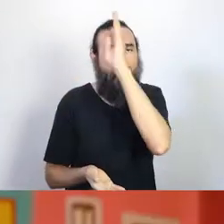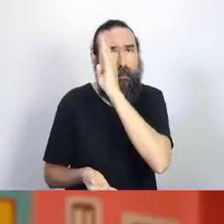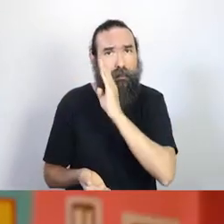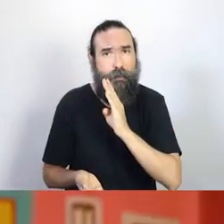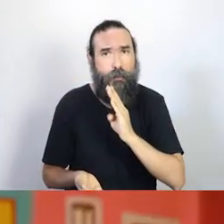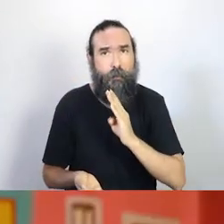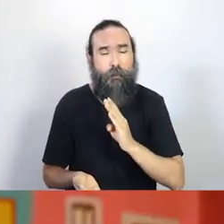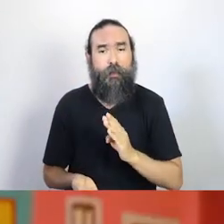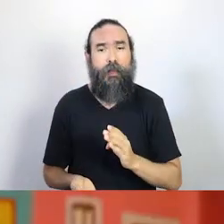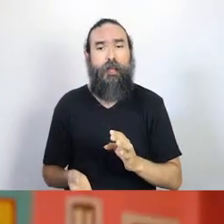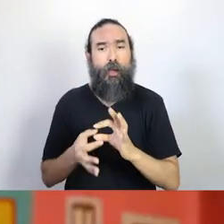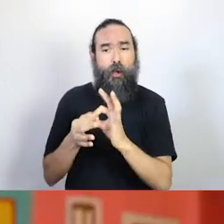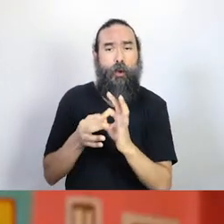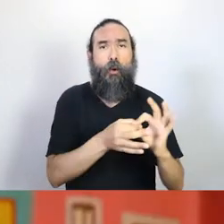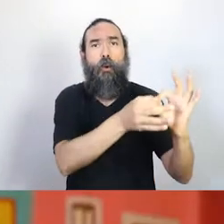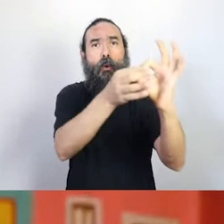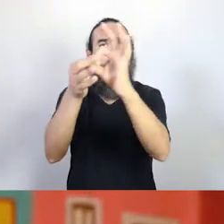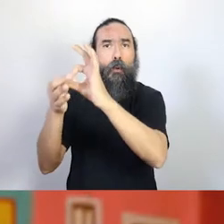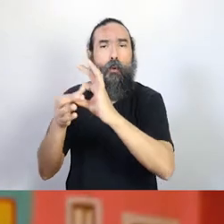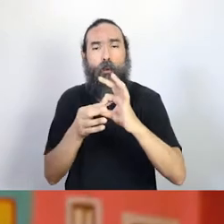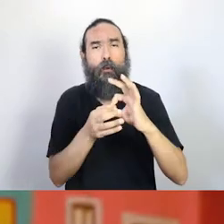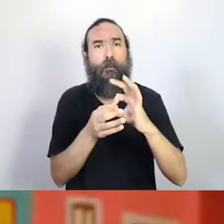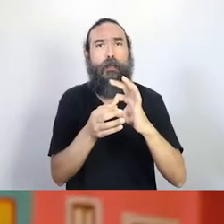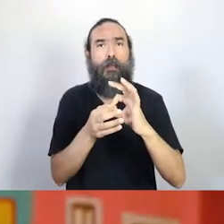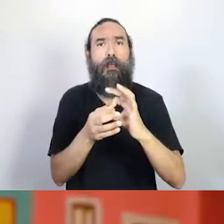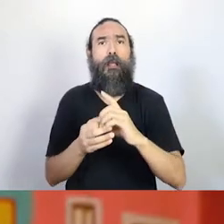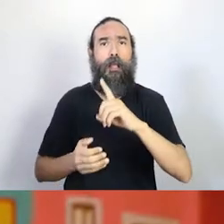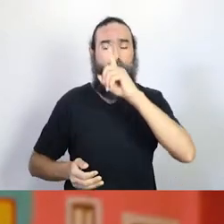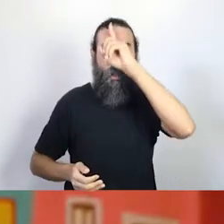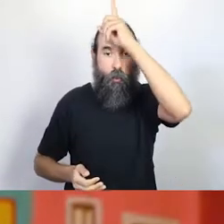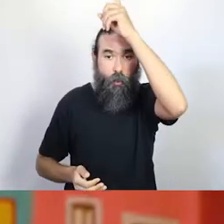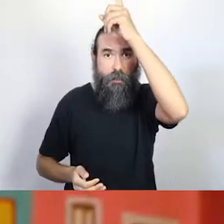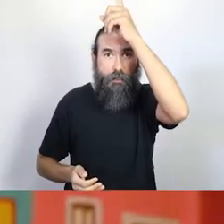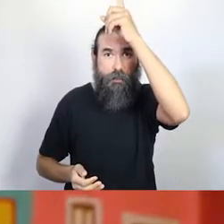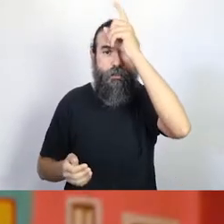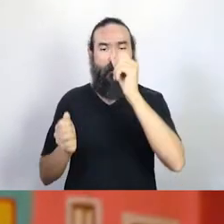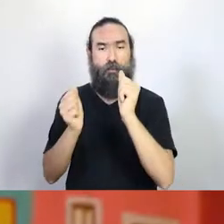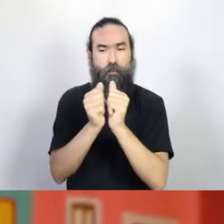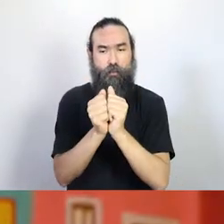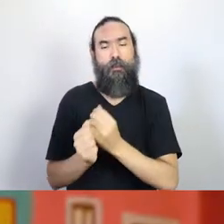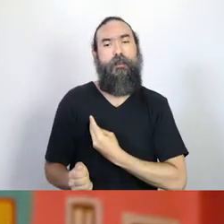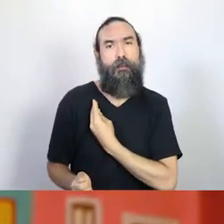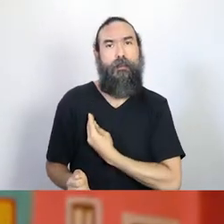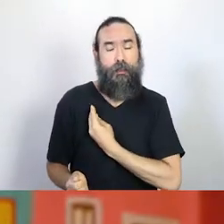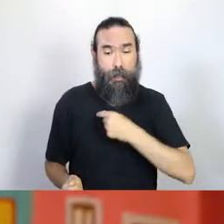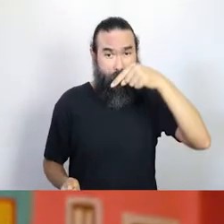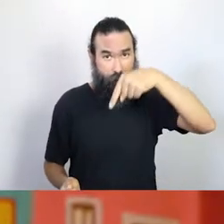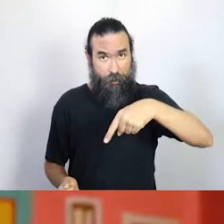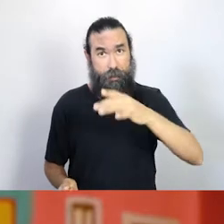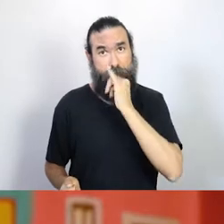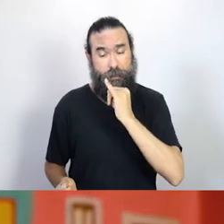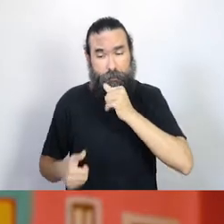sustentável de conviver harmoniosamente com seus biomas. Aqui a gente está no bioma Cerrado, onde